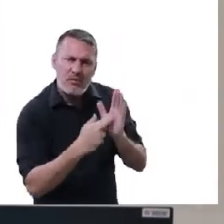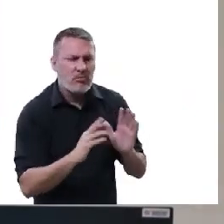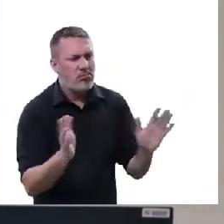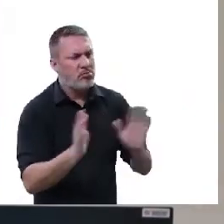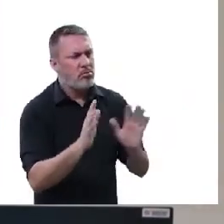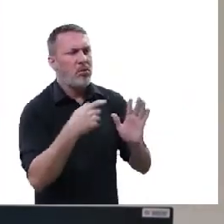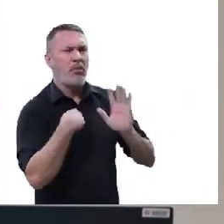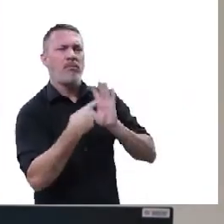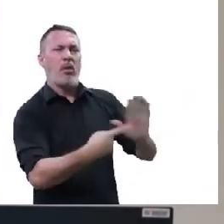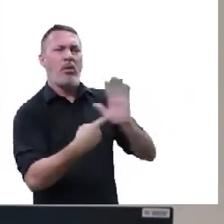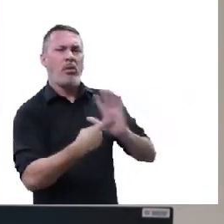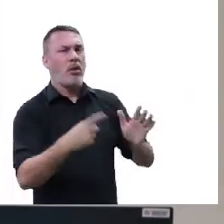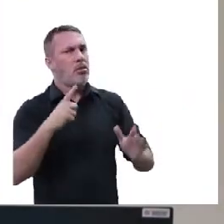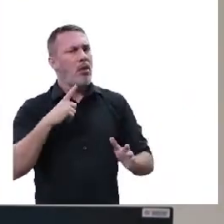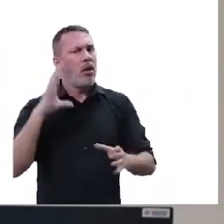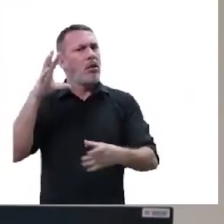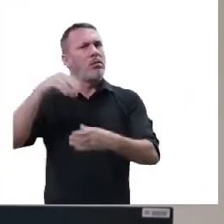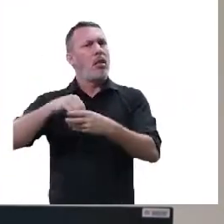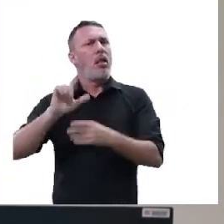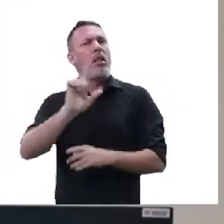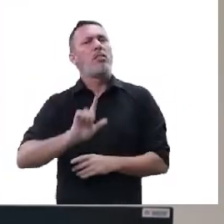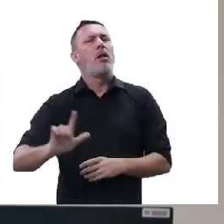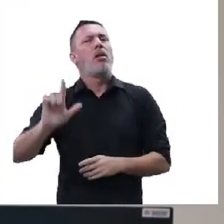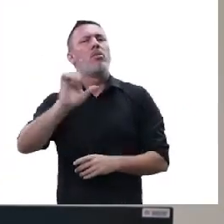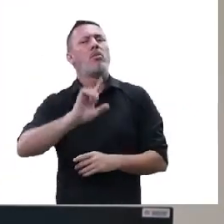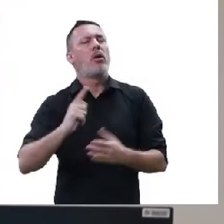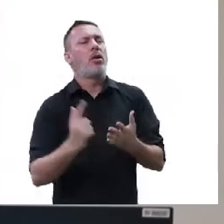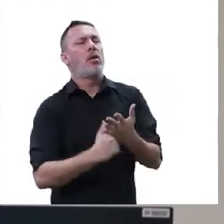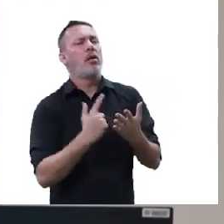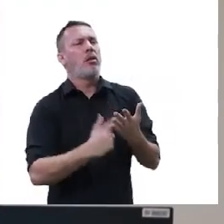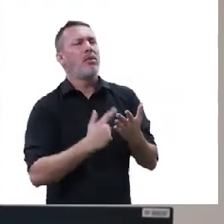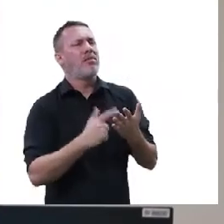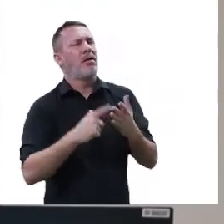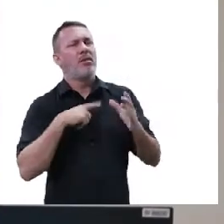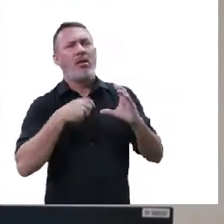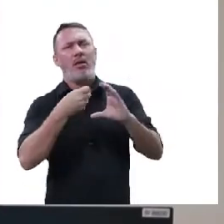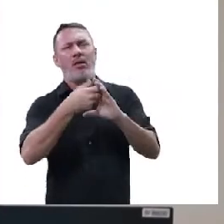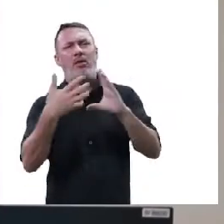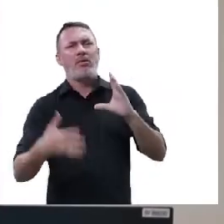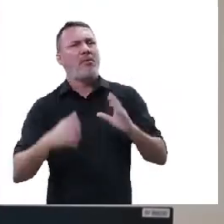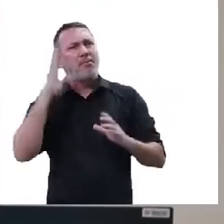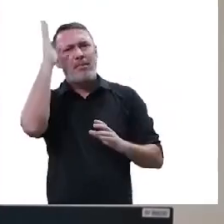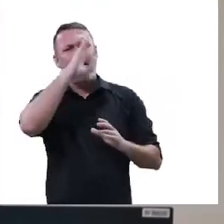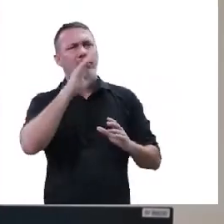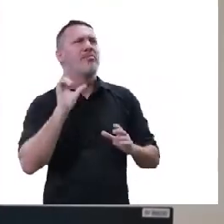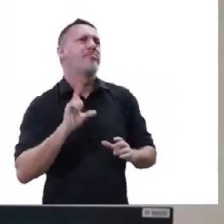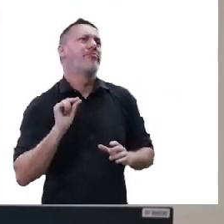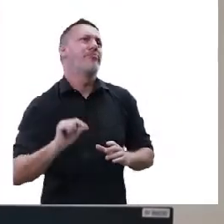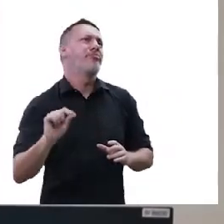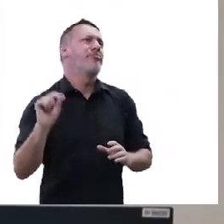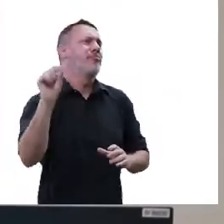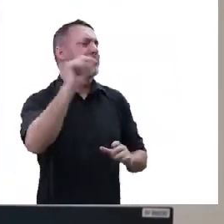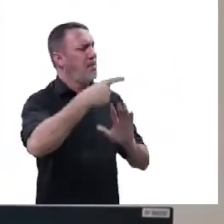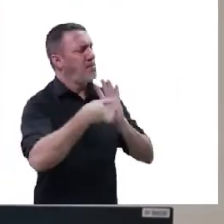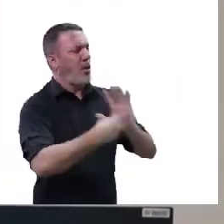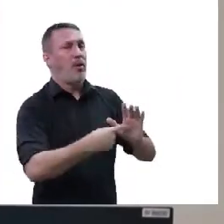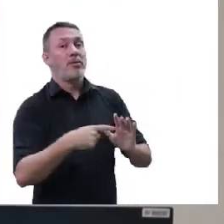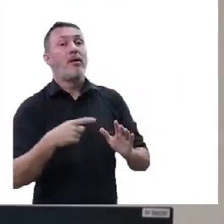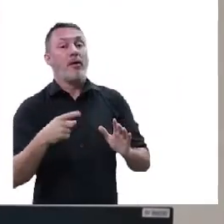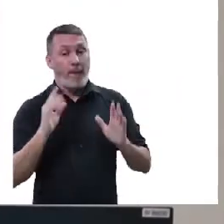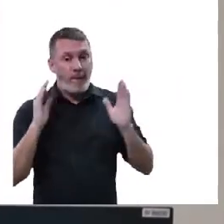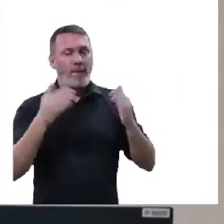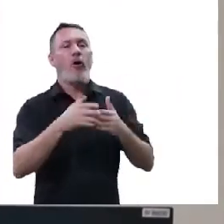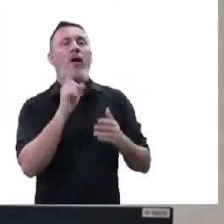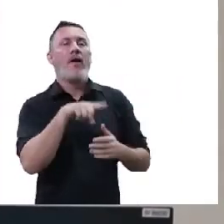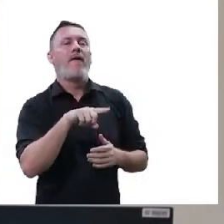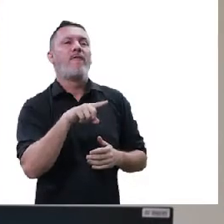nossa literatura, de todas as características do Brasil, o modernismo ele vai evidenciar, ele vai